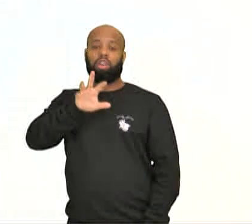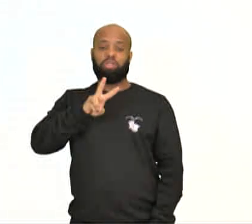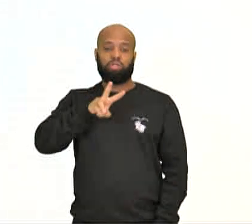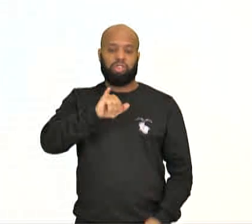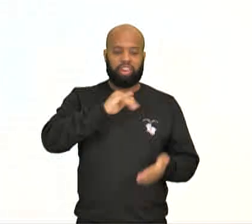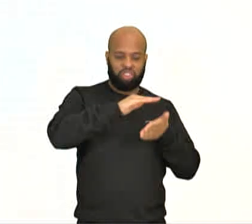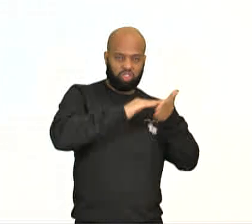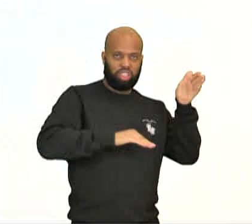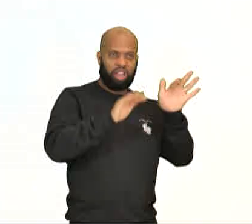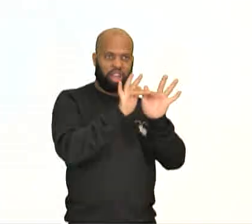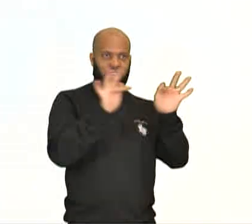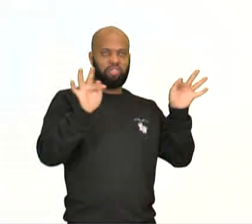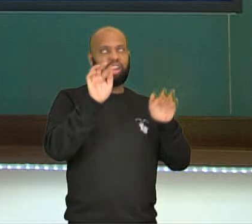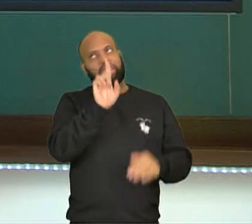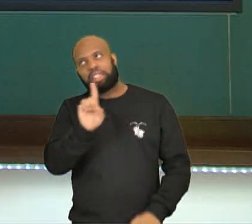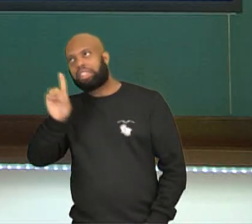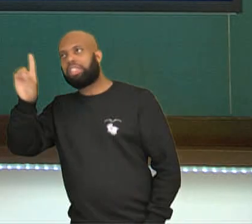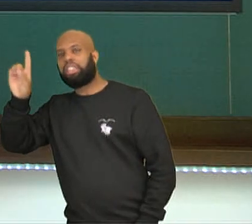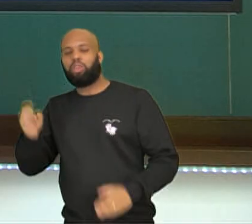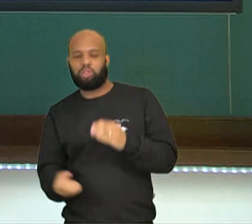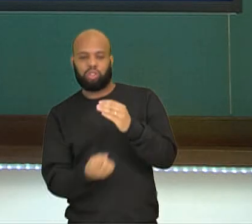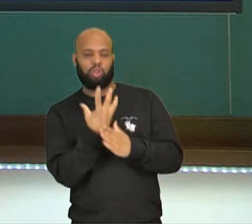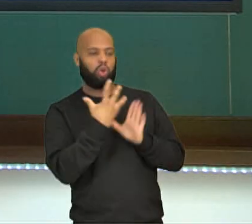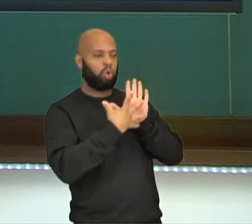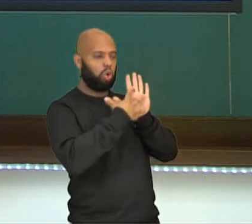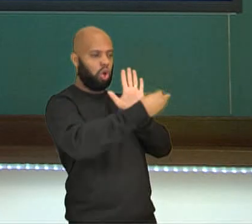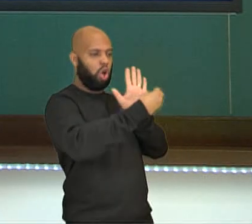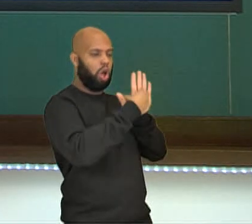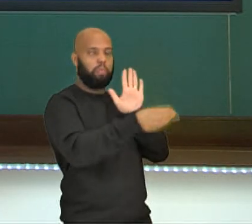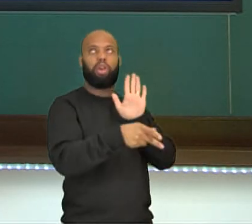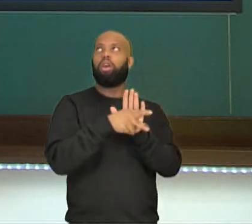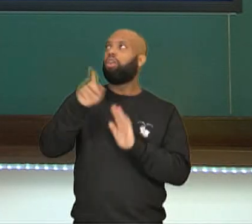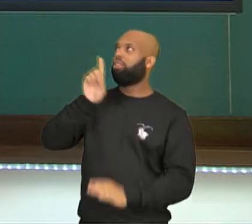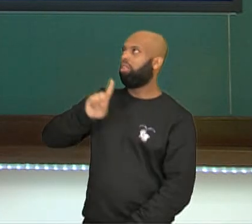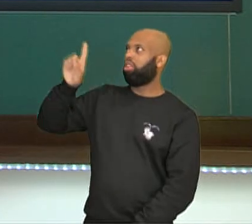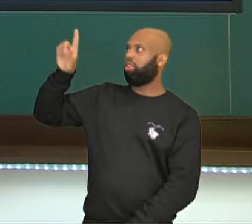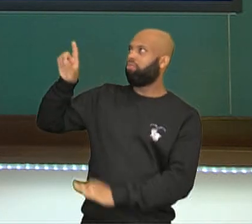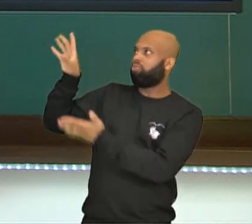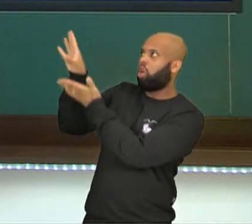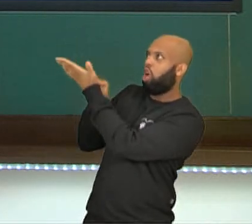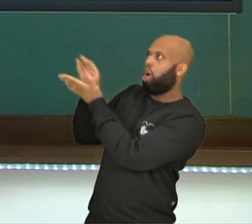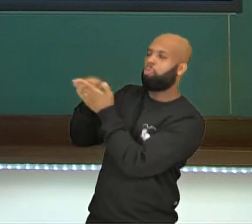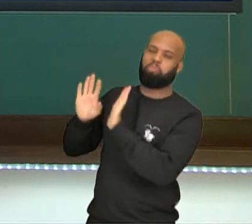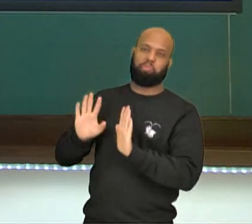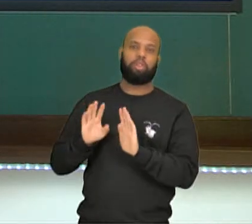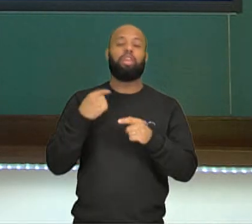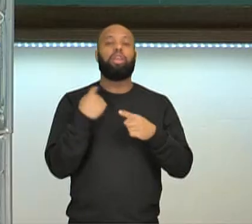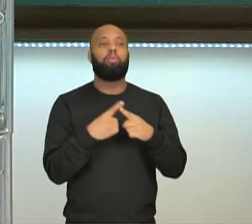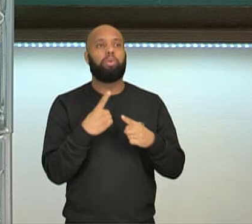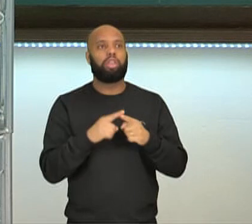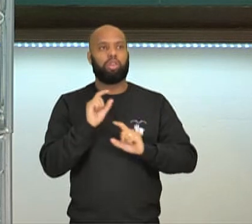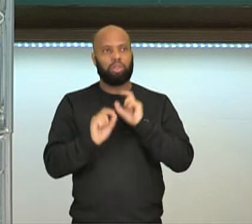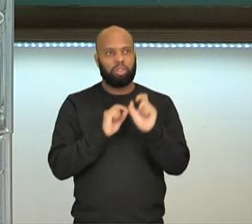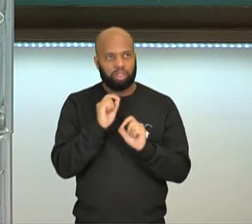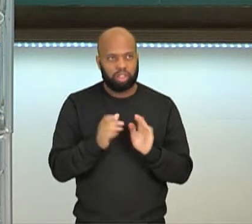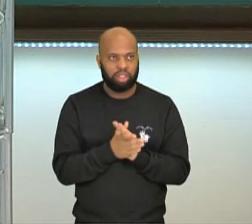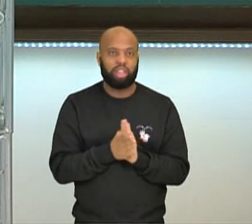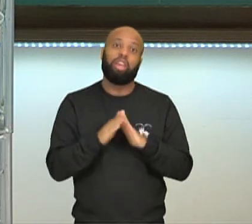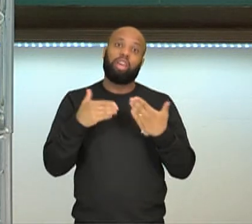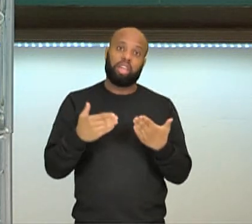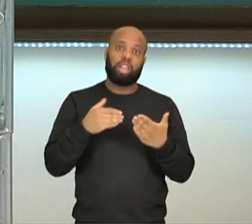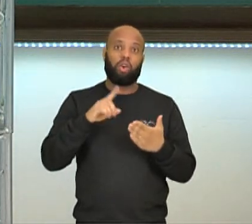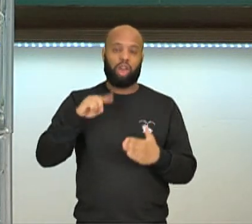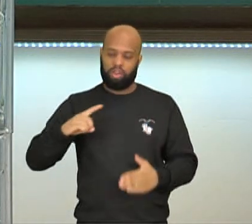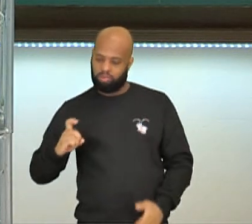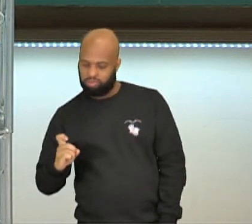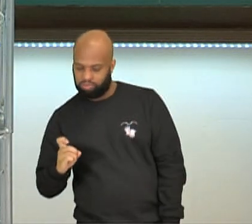famosa frase, né, que Deus criou a imagem e semelhança, né, o homem. Porque, no caso, o